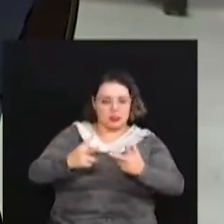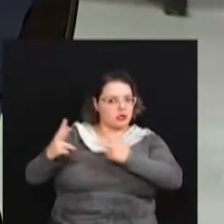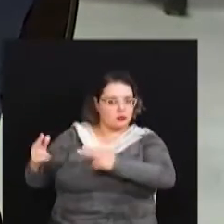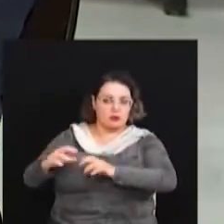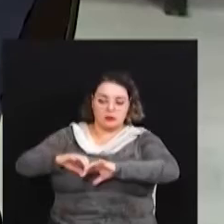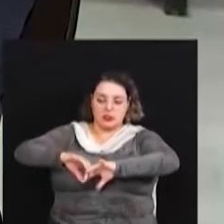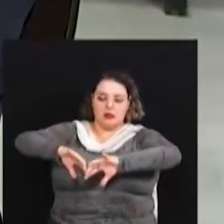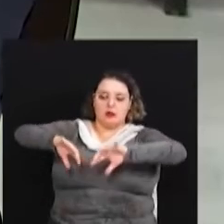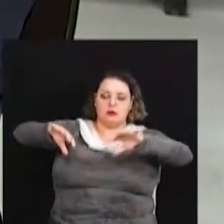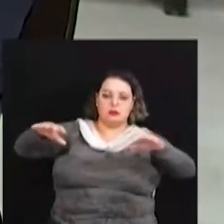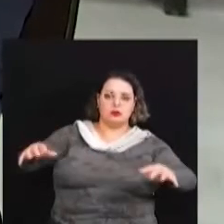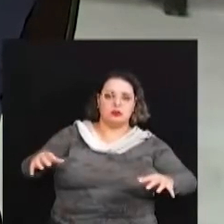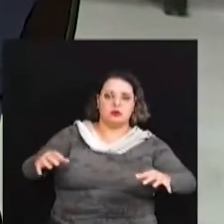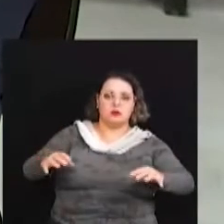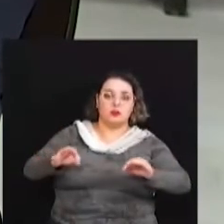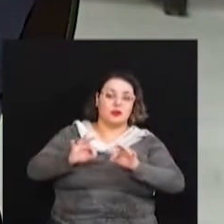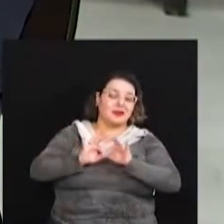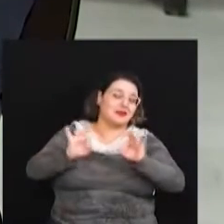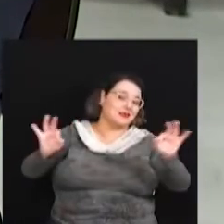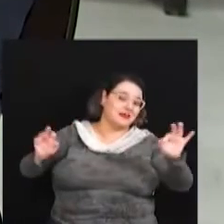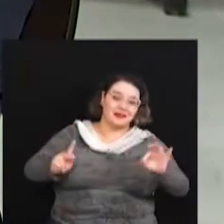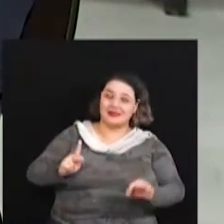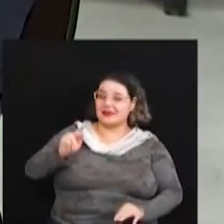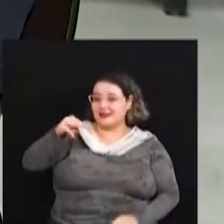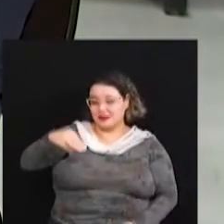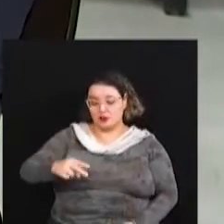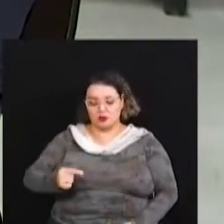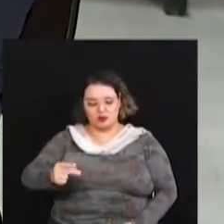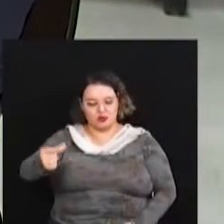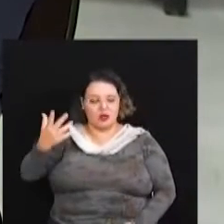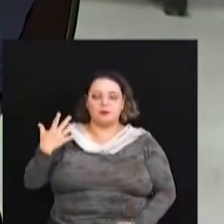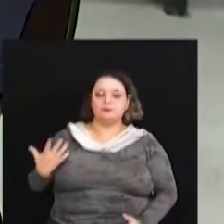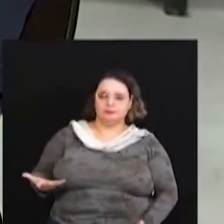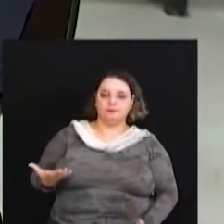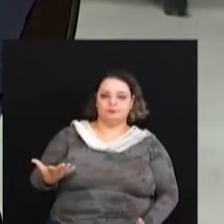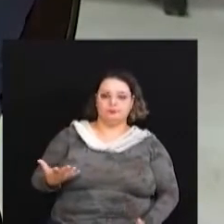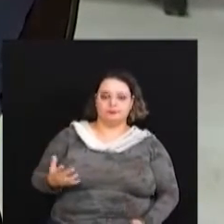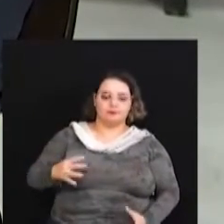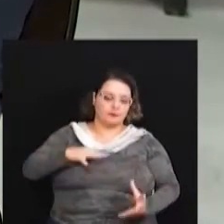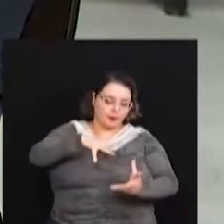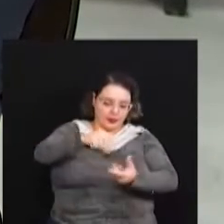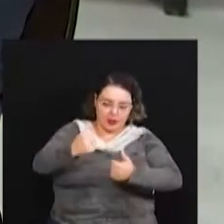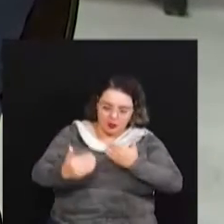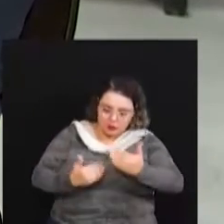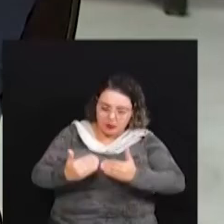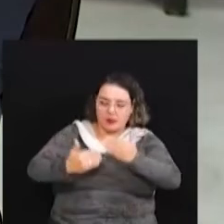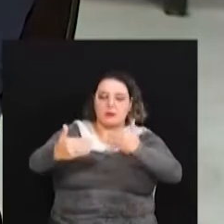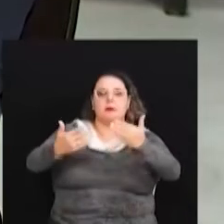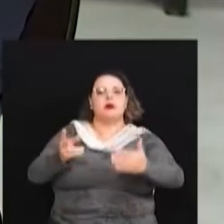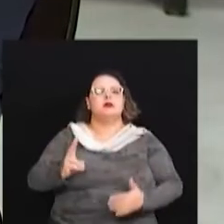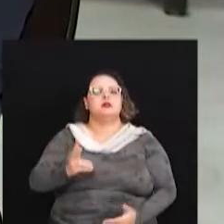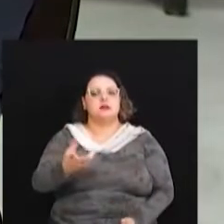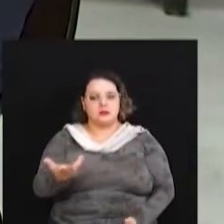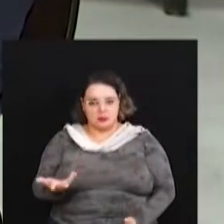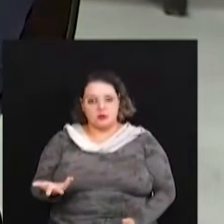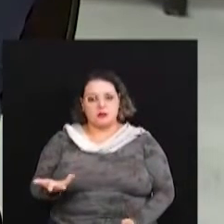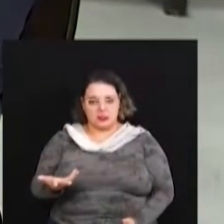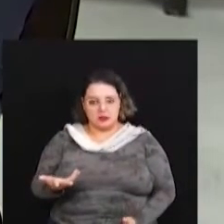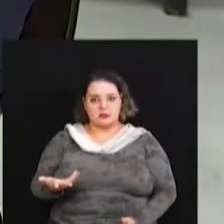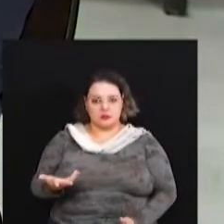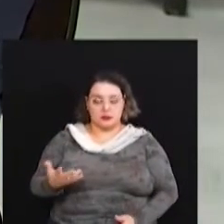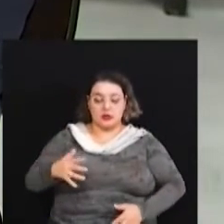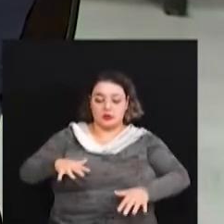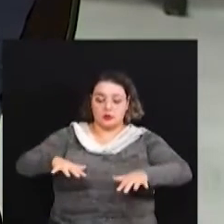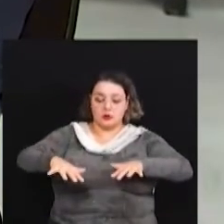estamos separados por milhares de quilômetros. Então a Terra está em constante evolução, como você bem disse, né? E